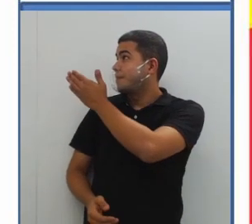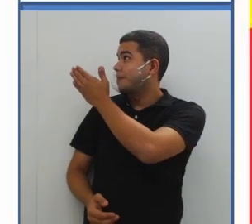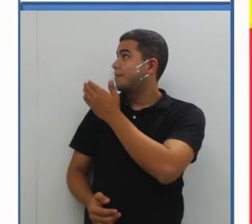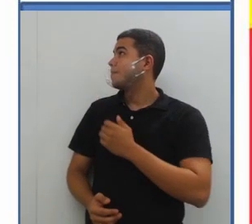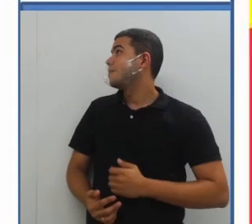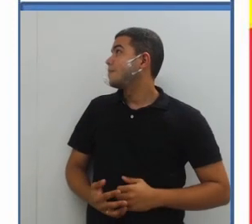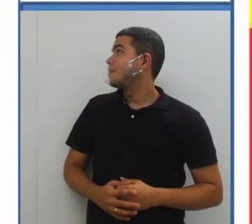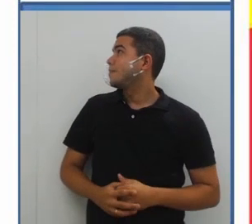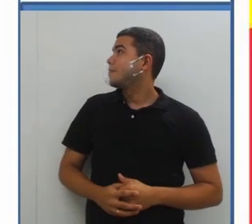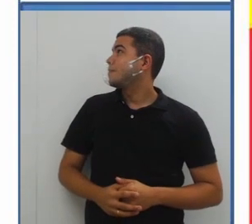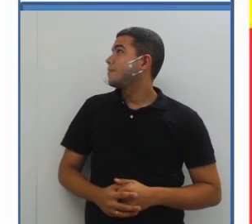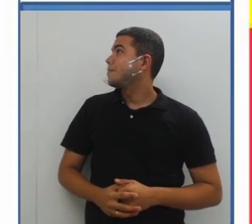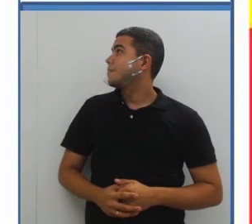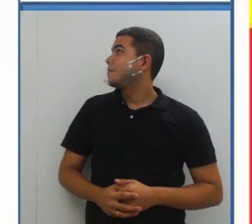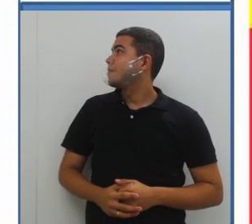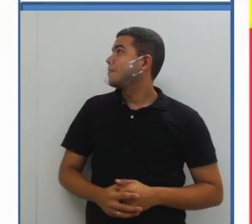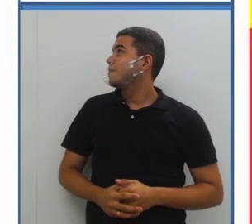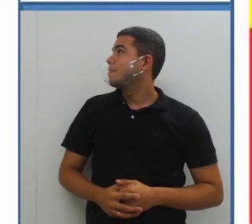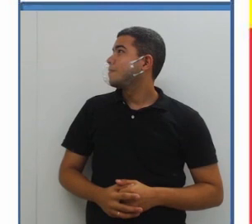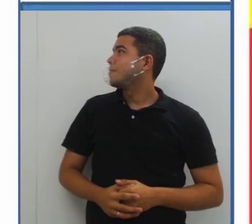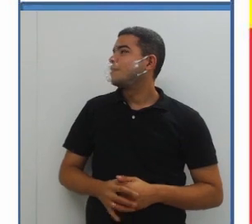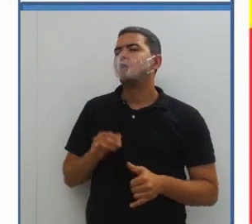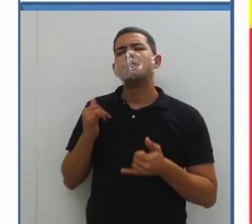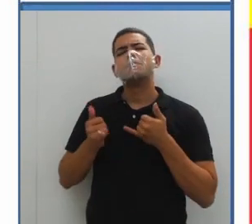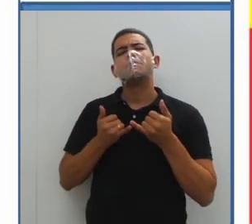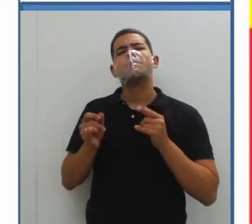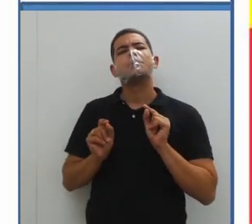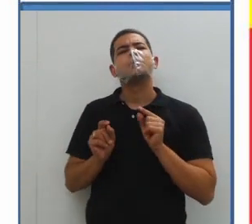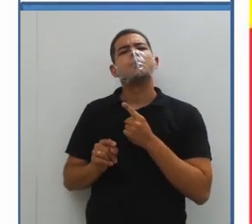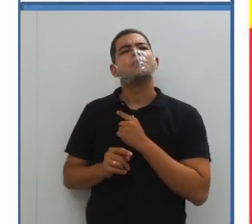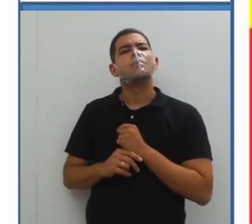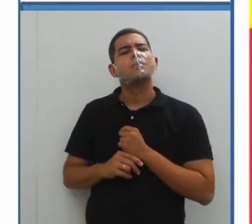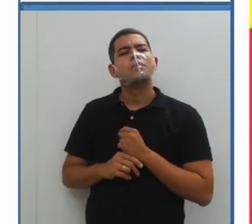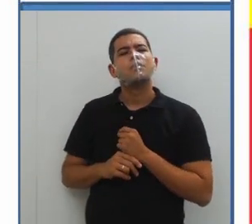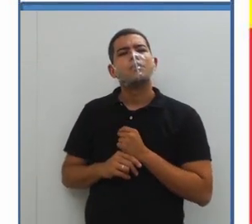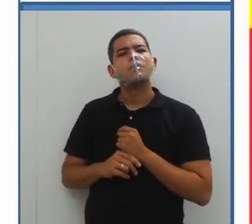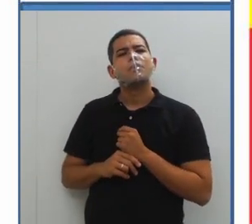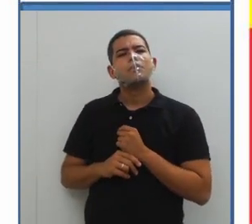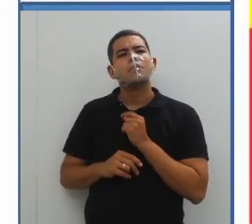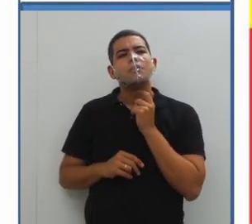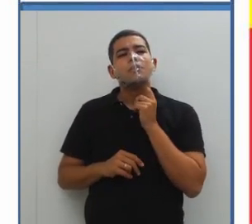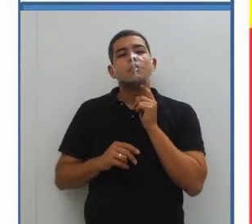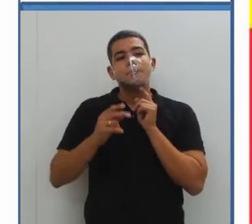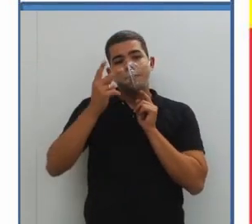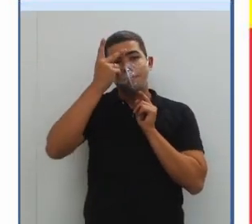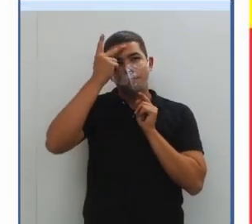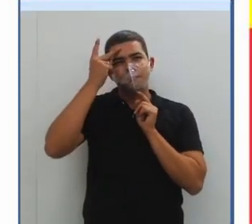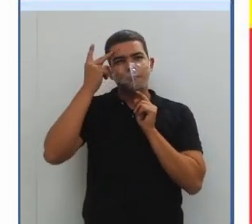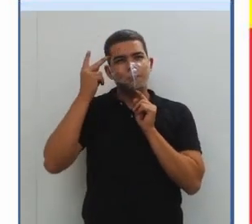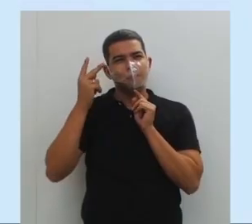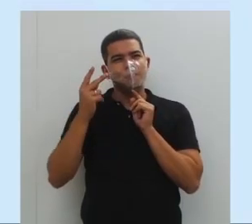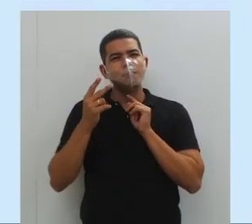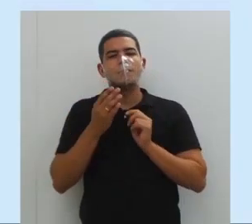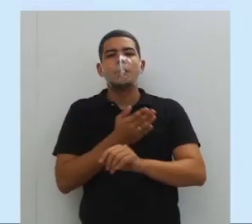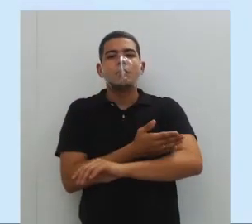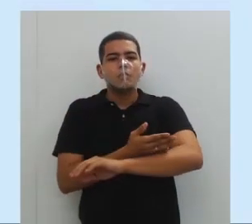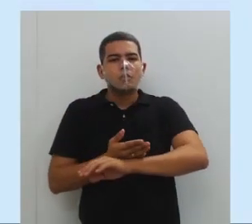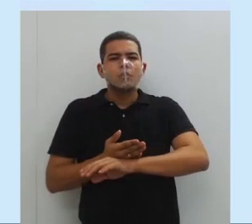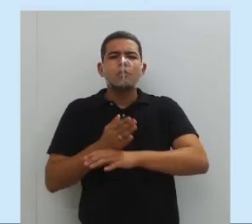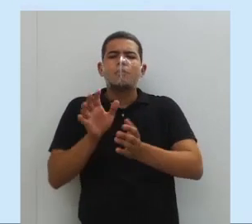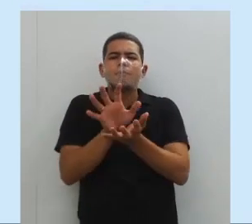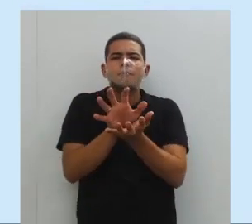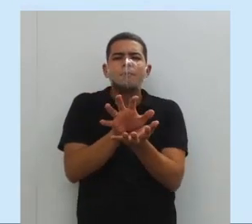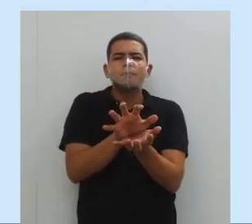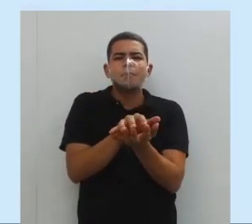que aparecem para vocês conseguem identificar que tipo de brinquedo é esse? Isso é mais comum ainda nas cidades do interior